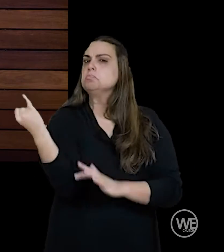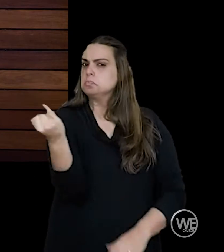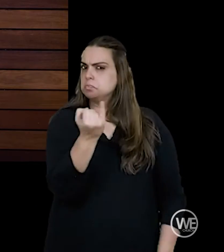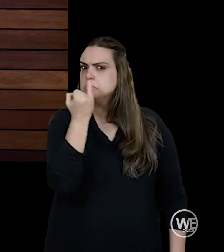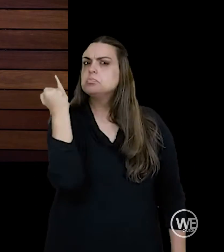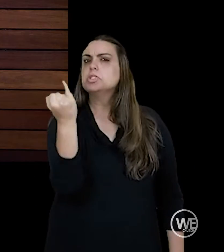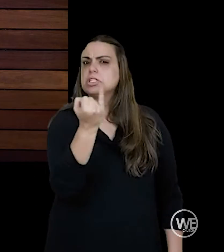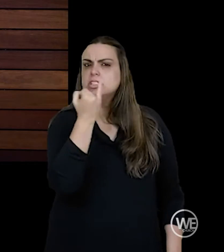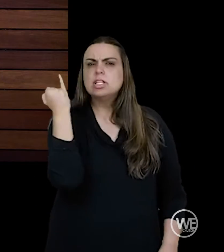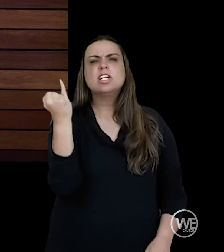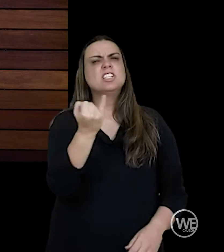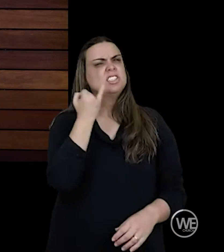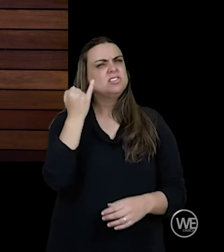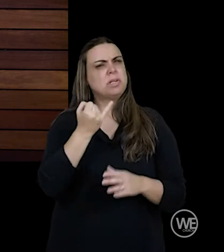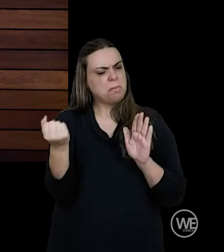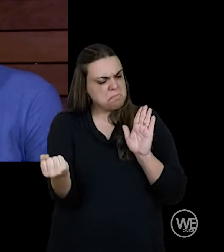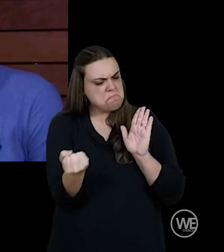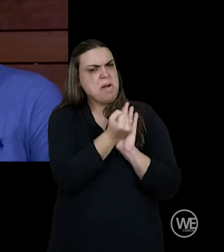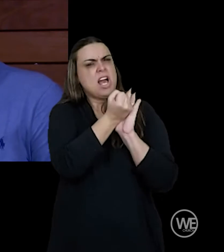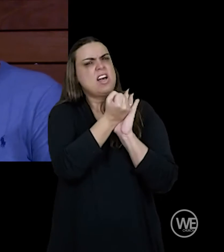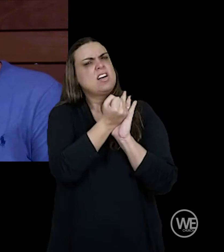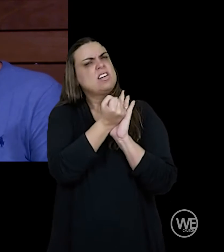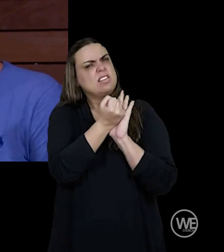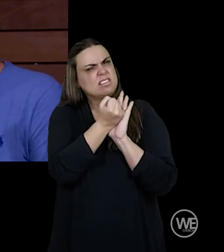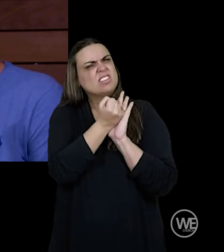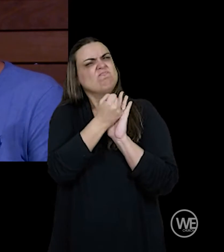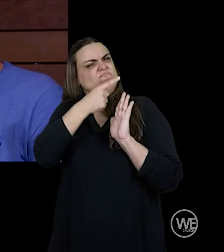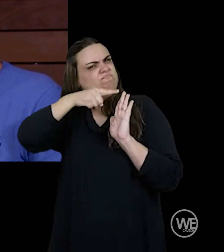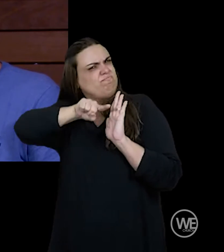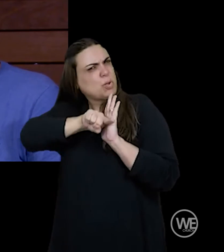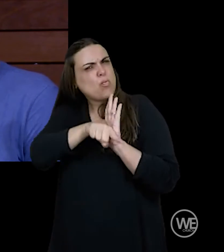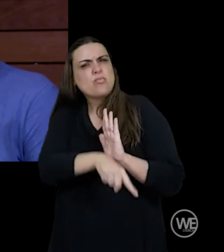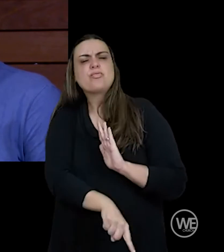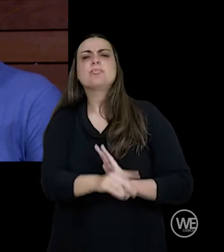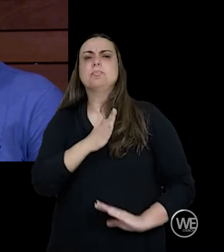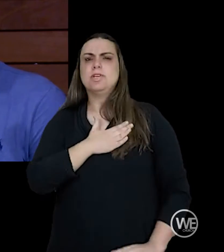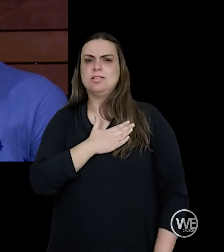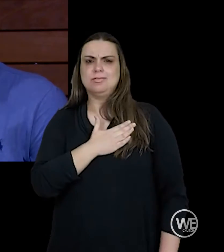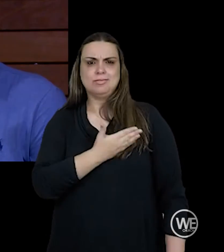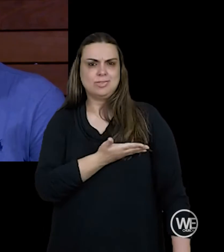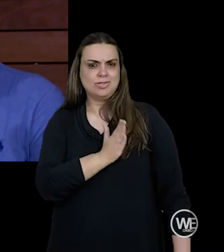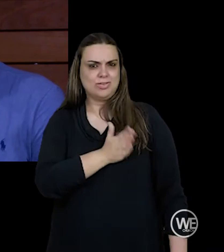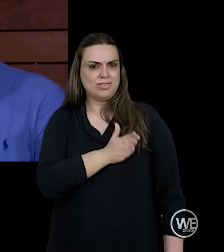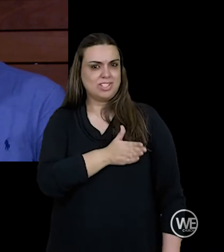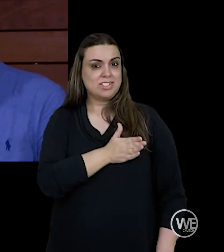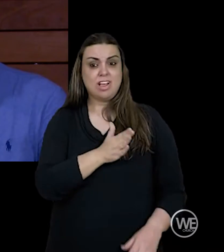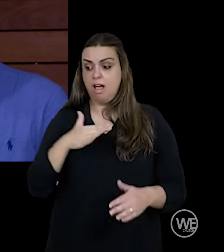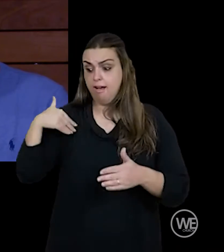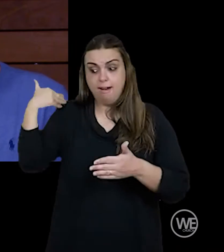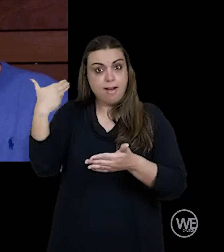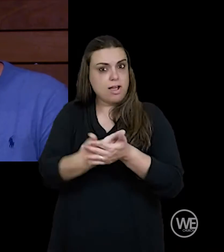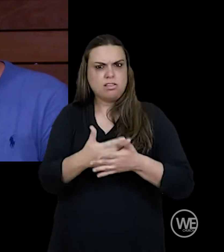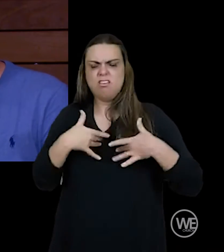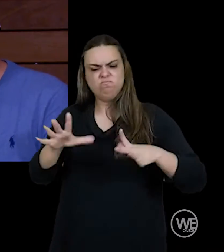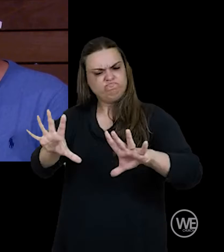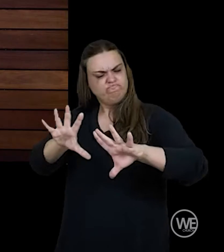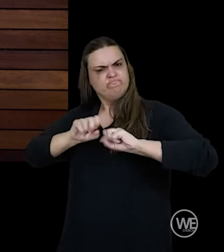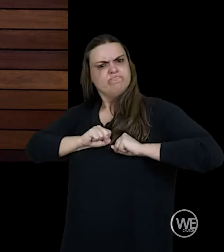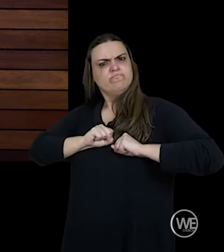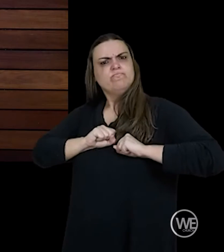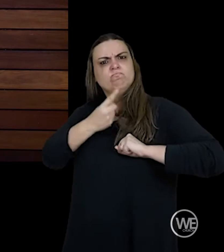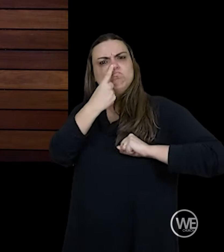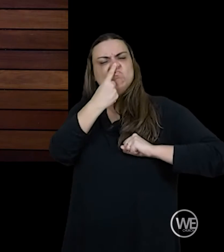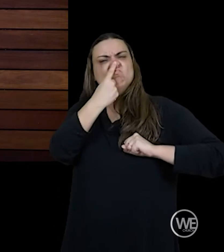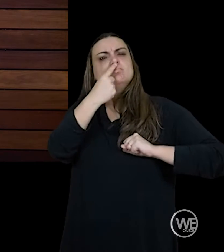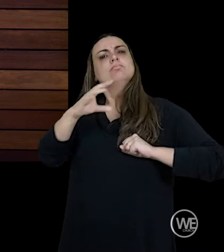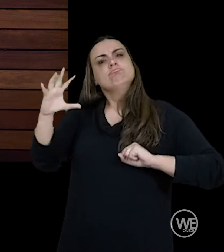e criaram raízes profundas no meu coração, onde eu procuro, até os dias de hoje, passar e viver